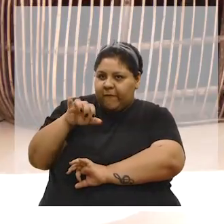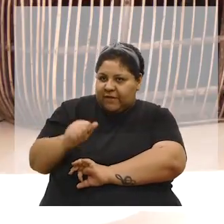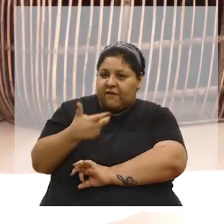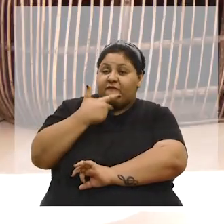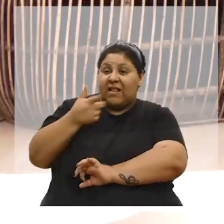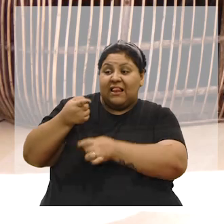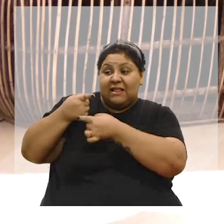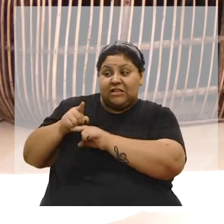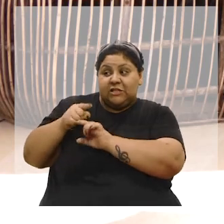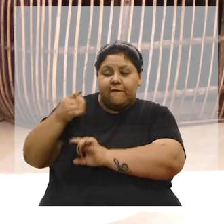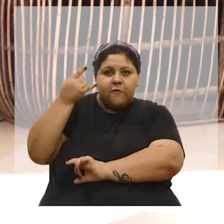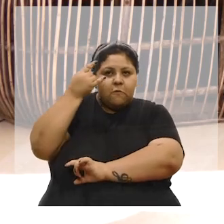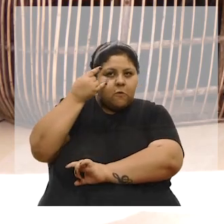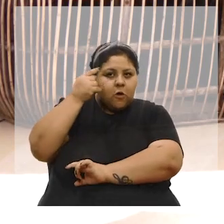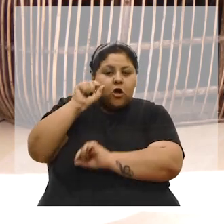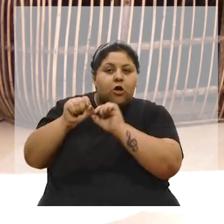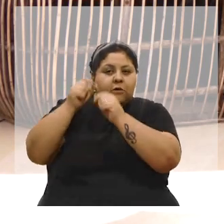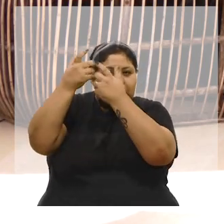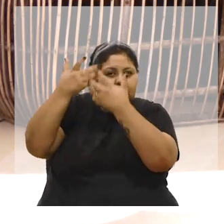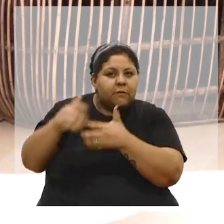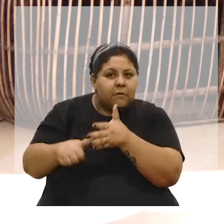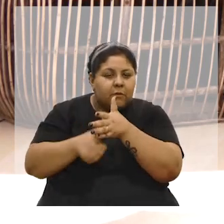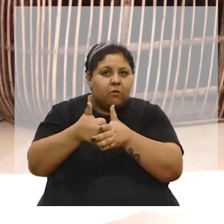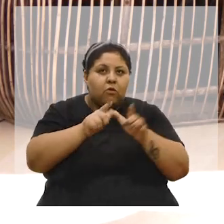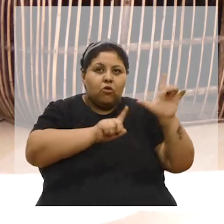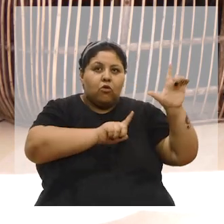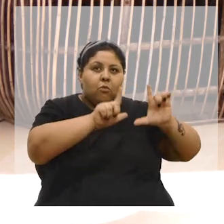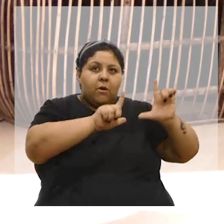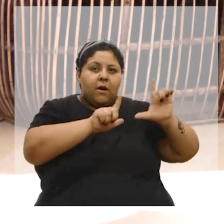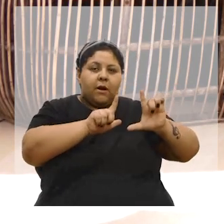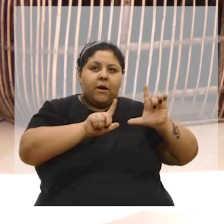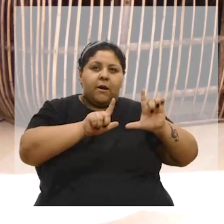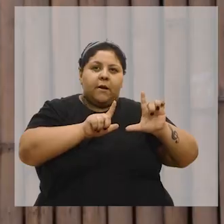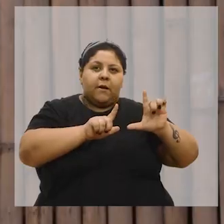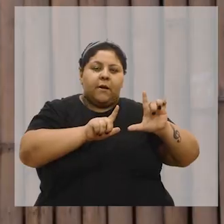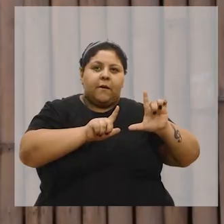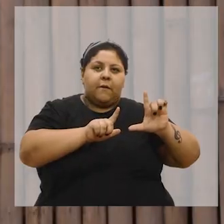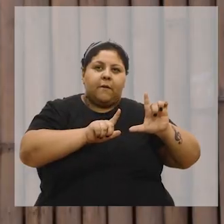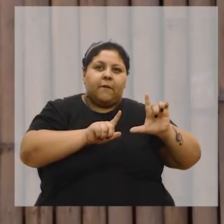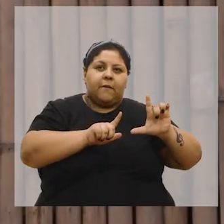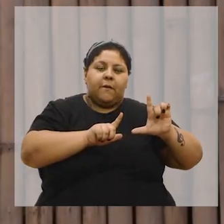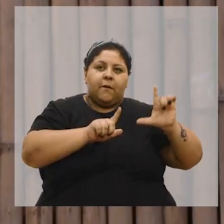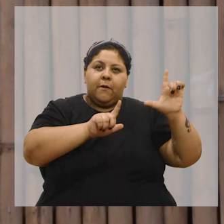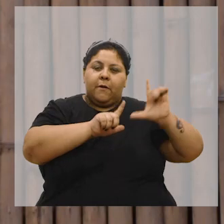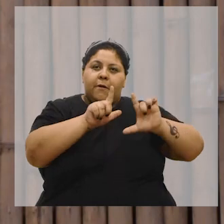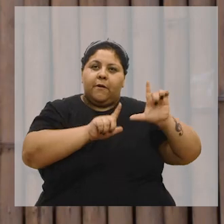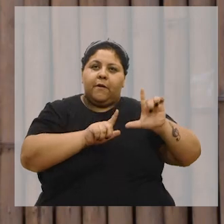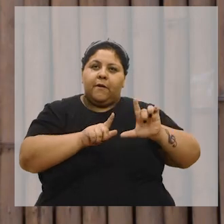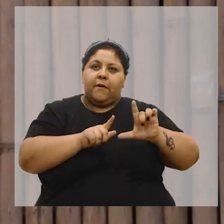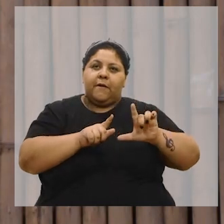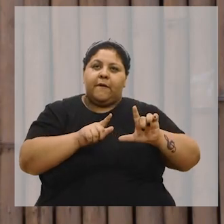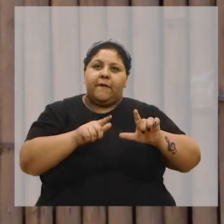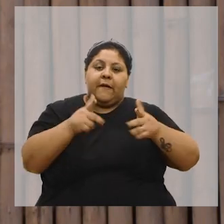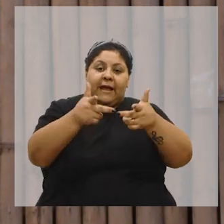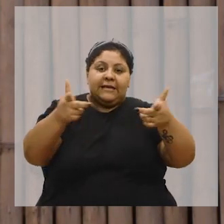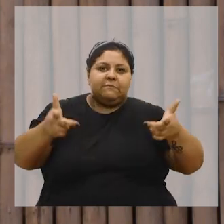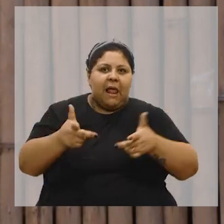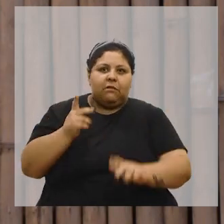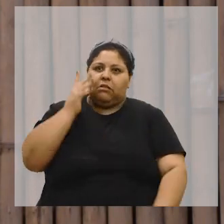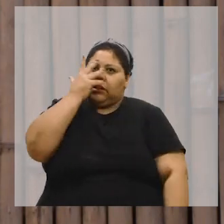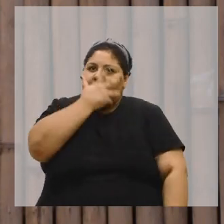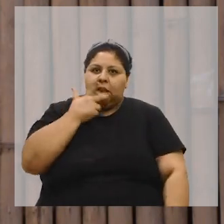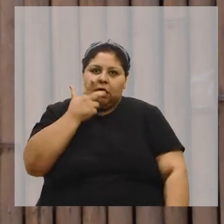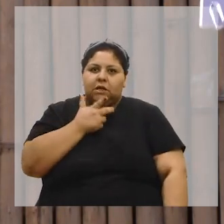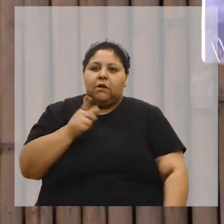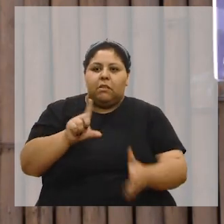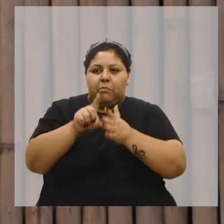de desafios e curiosidades, conta para nós um pouquinho mais do MasterChef, assim, uma curiosidade, por exemplo, que eu tenho, aqueles pratos maravilhosos que vocês